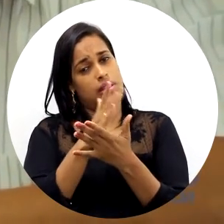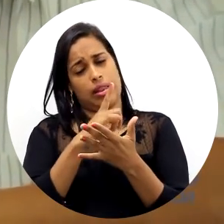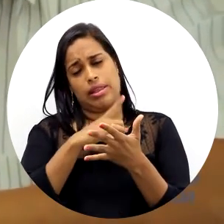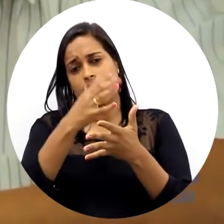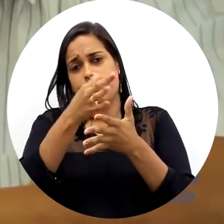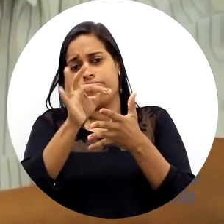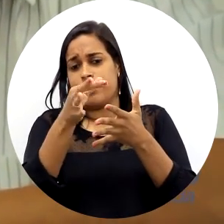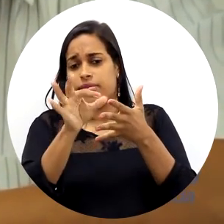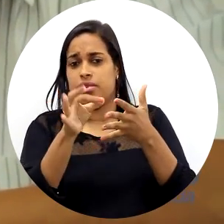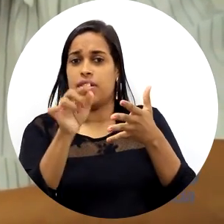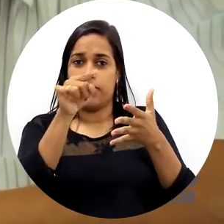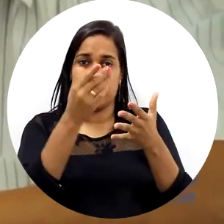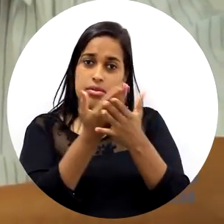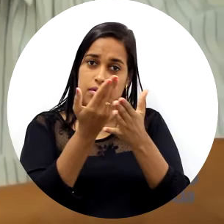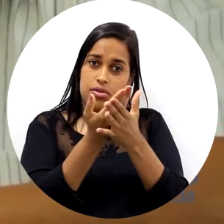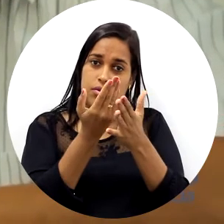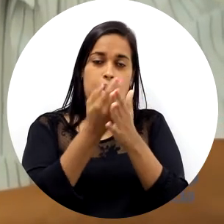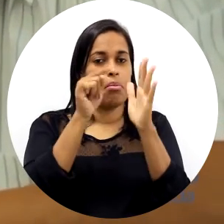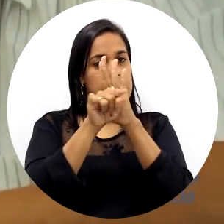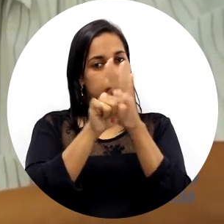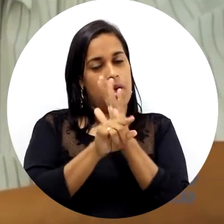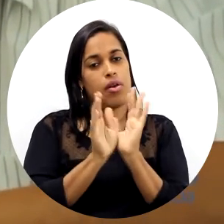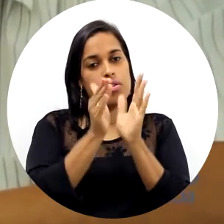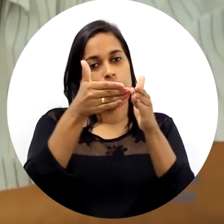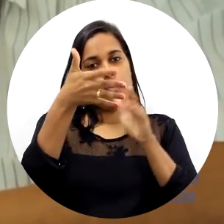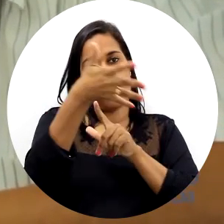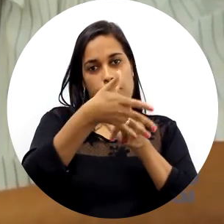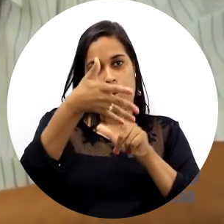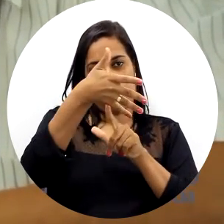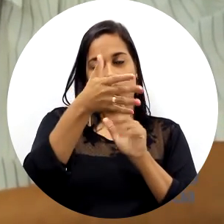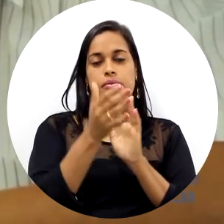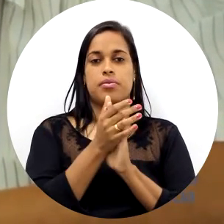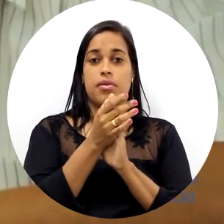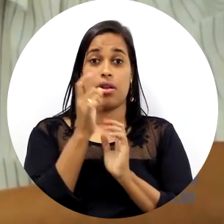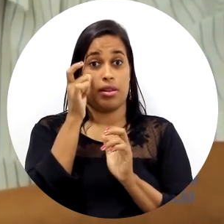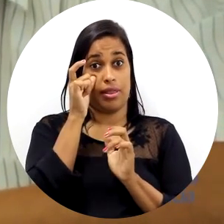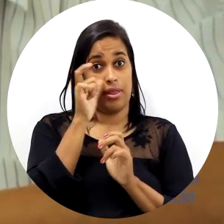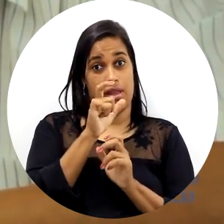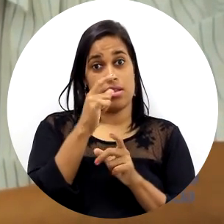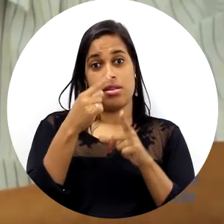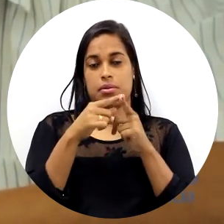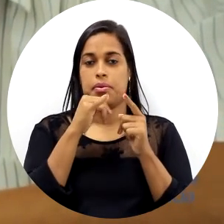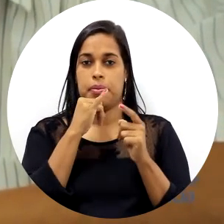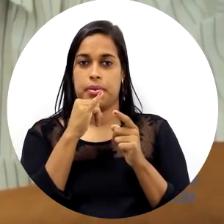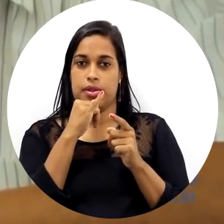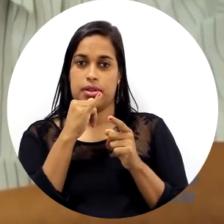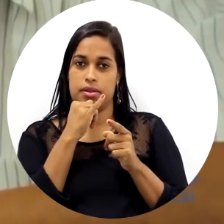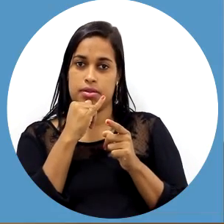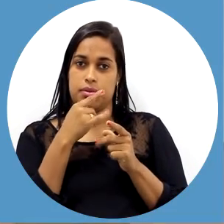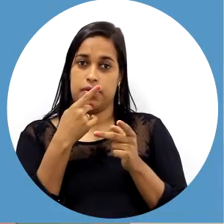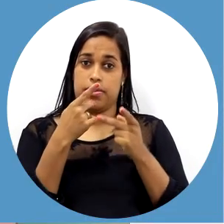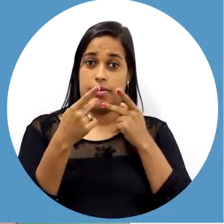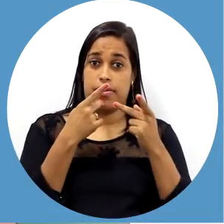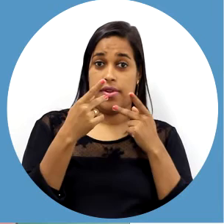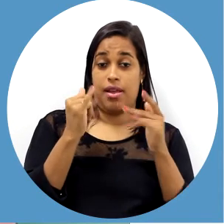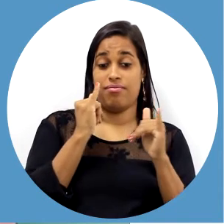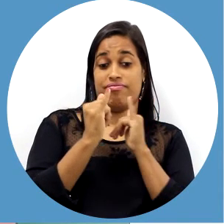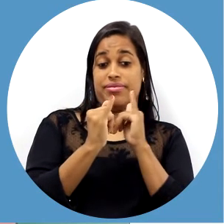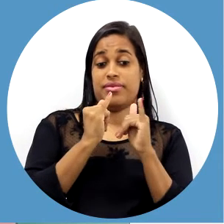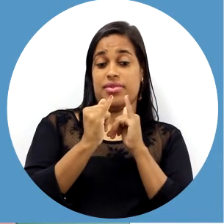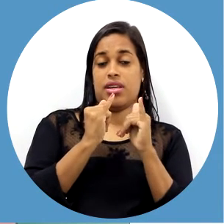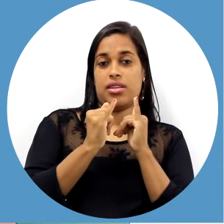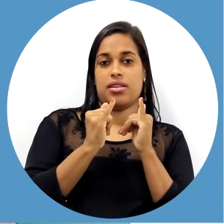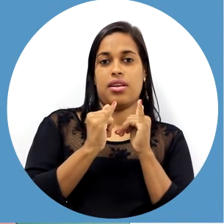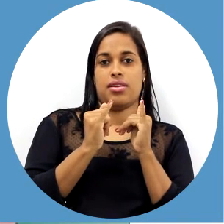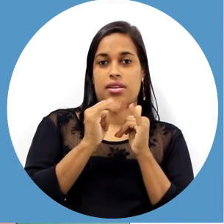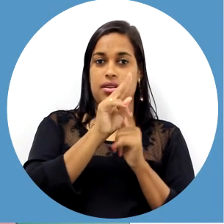nosso caderno você vai ter todos os detalhes lá e você pode tirar dúvidas no fórum. A camada de aplicação é bem interessante. Por exemplo, quando você está